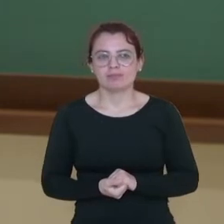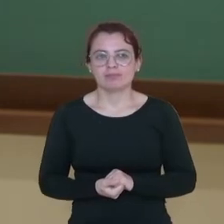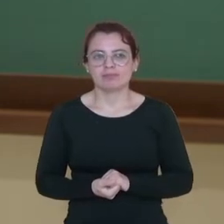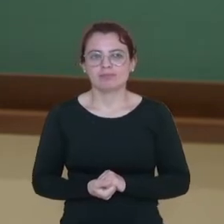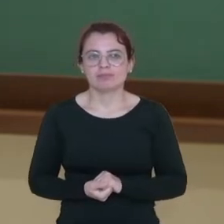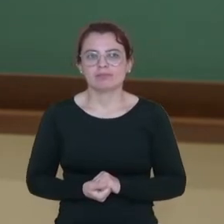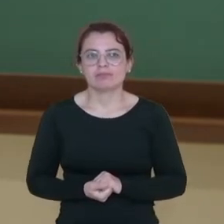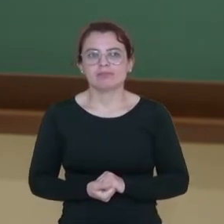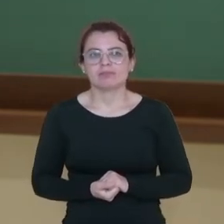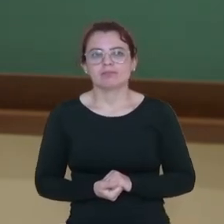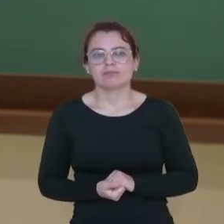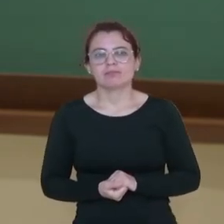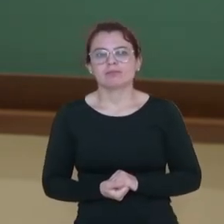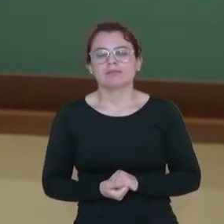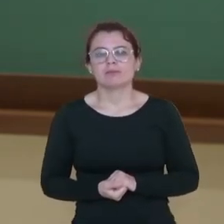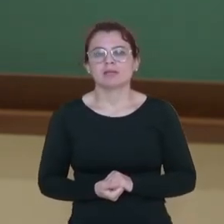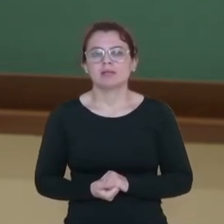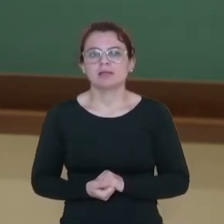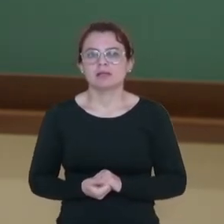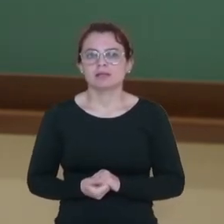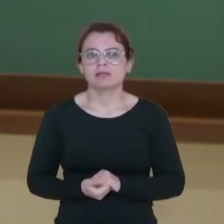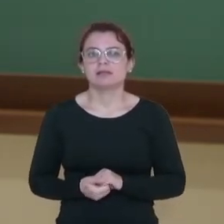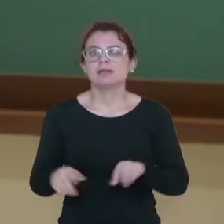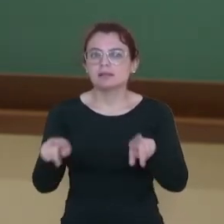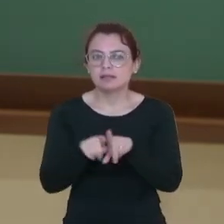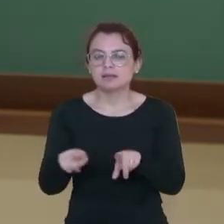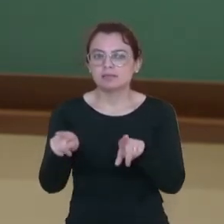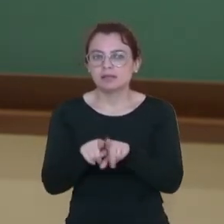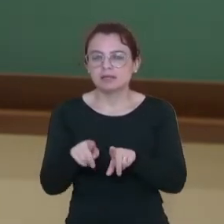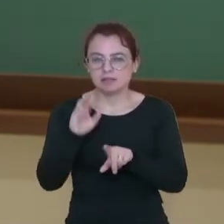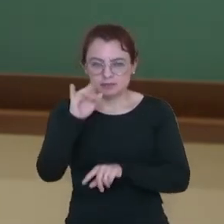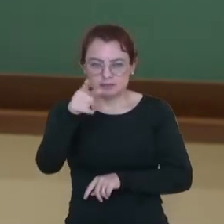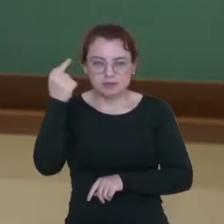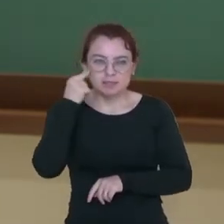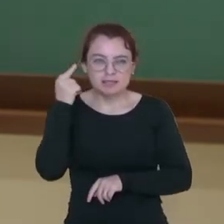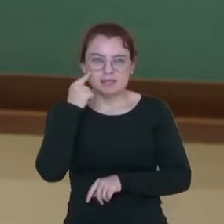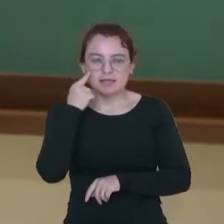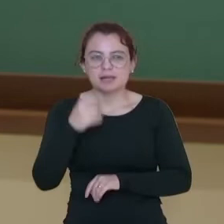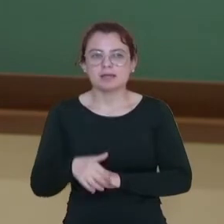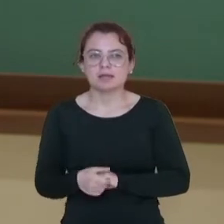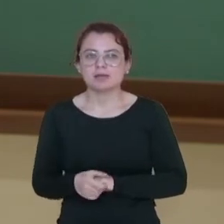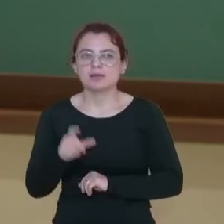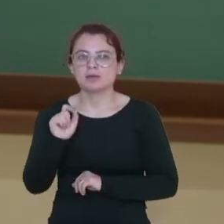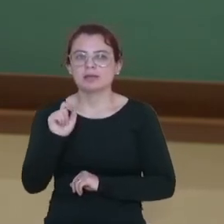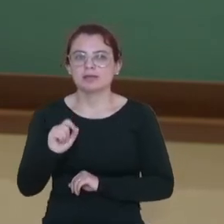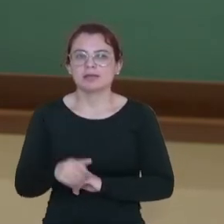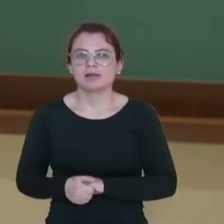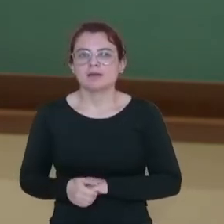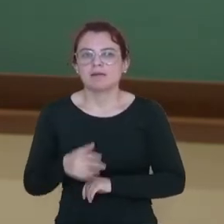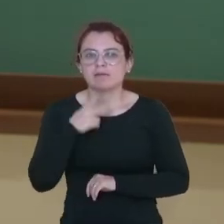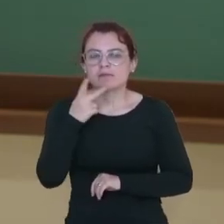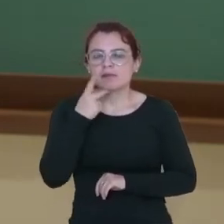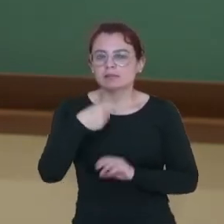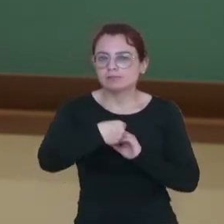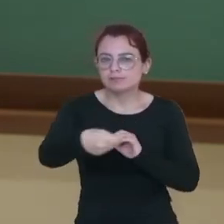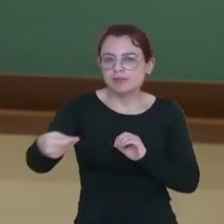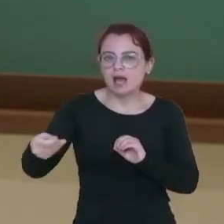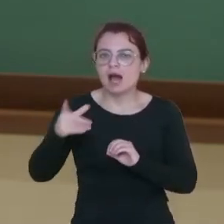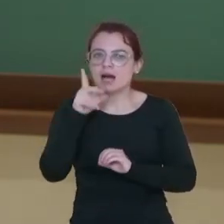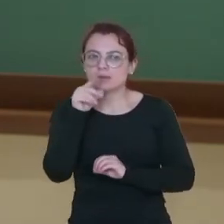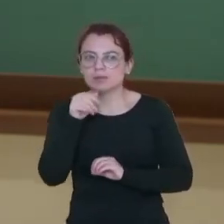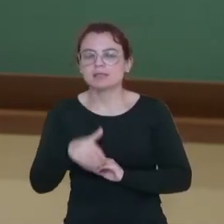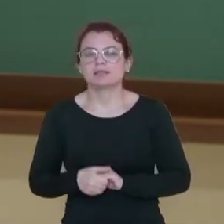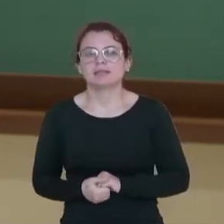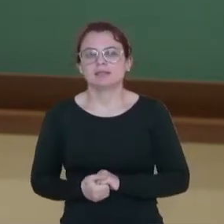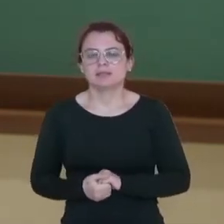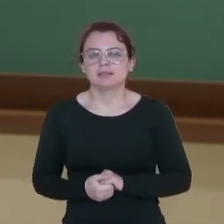altura. Ainda, se você parar para pensar bem, esse teorema ele rege a distribuição de água, e